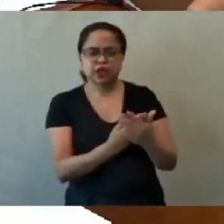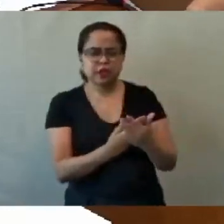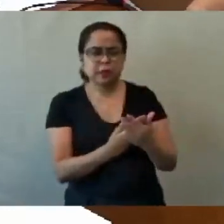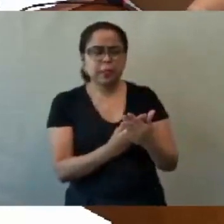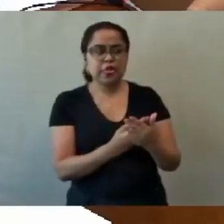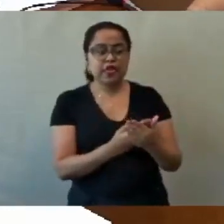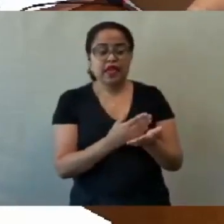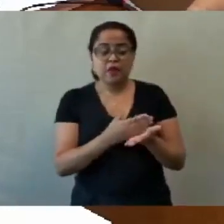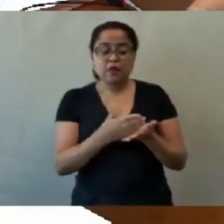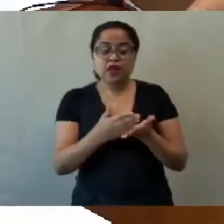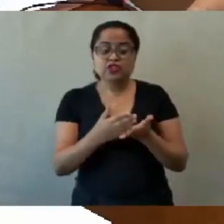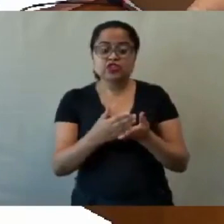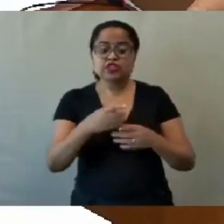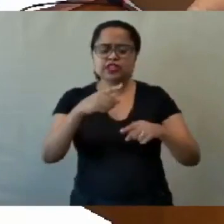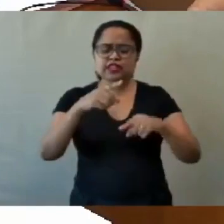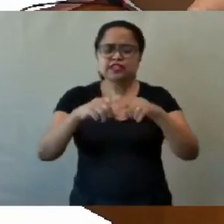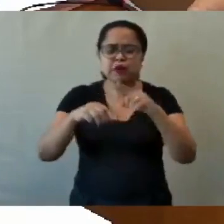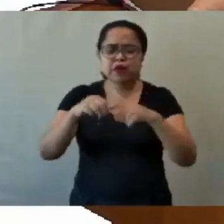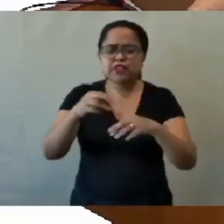que é